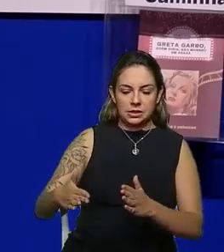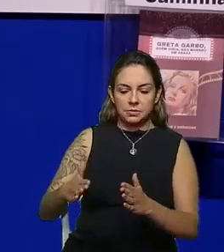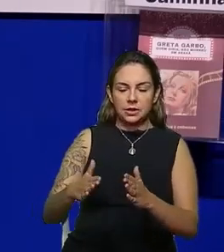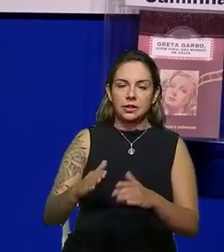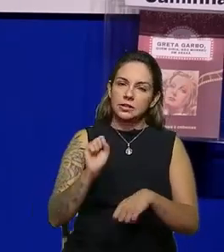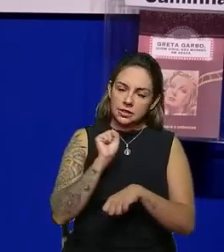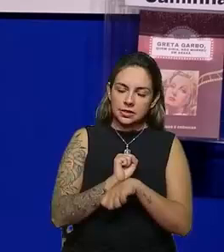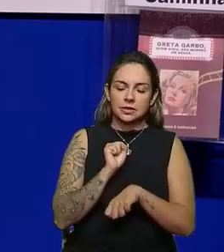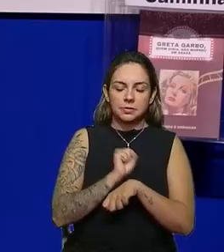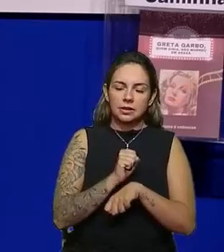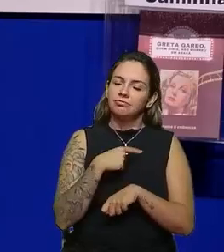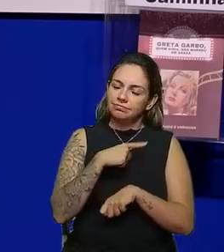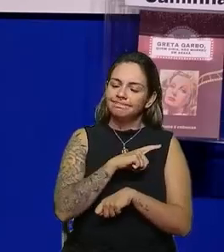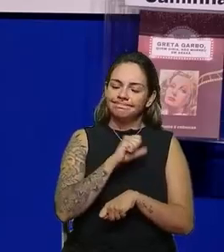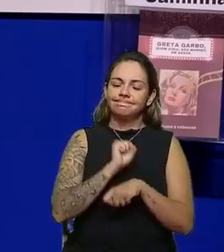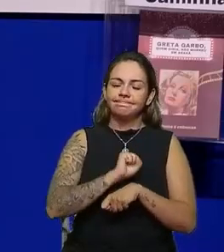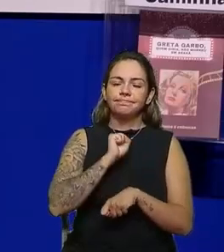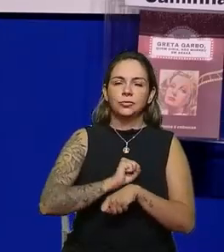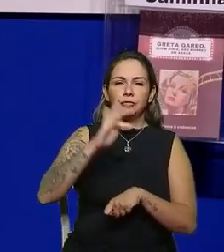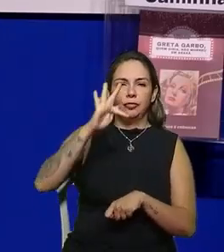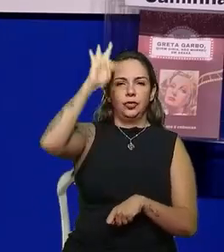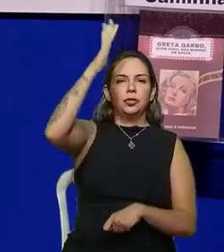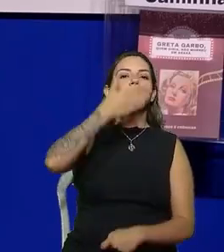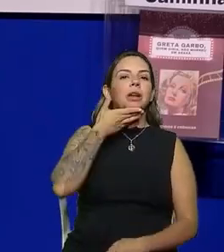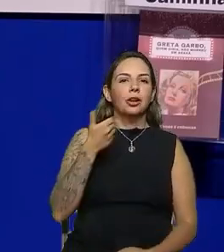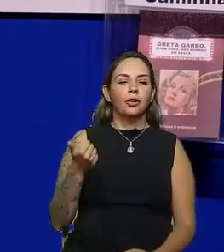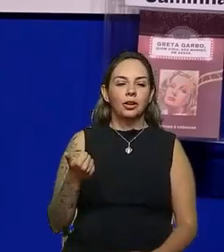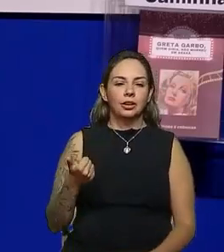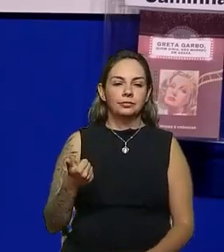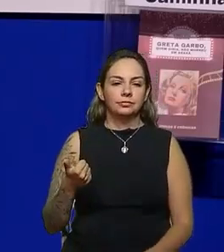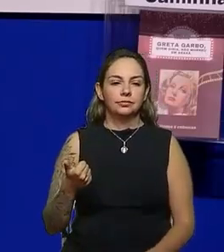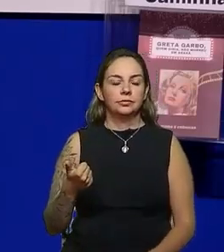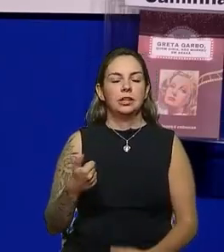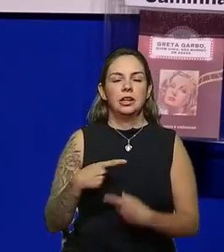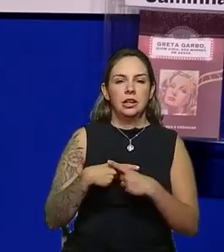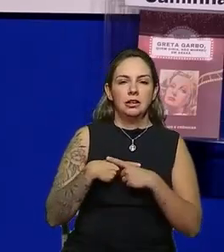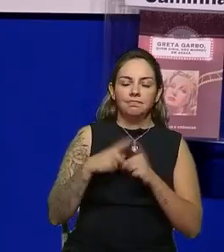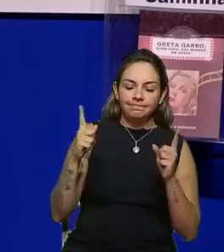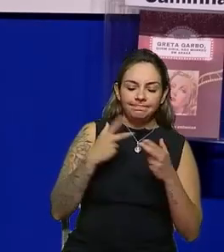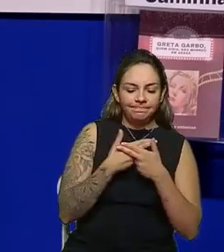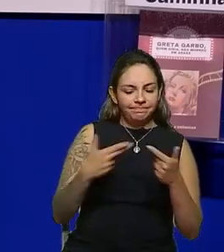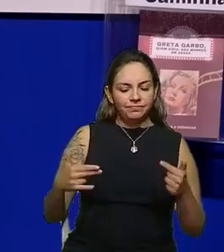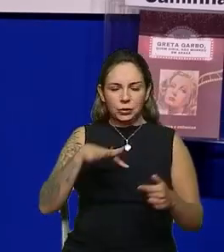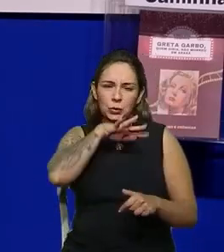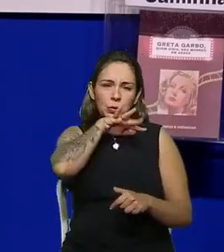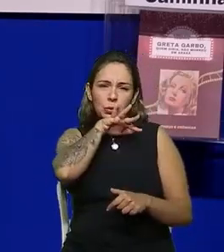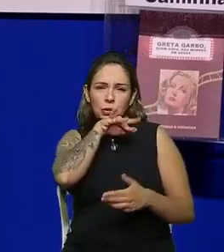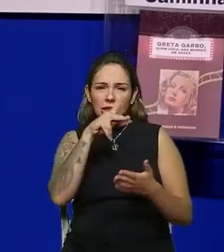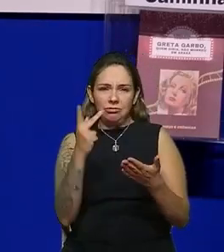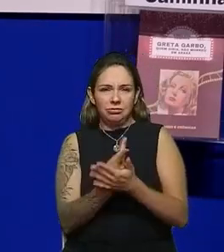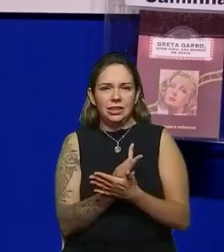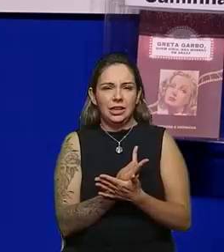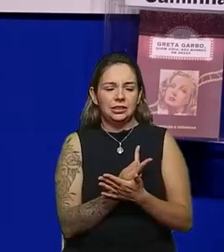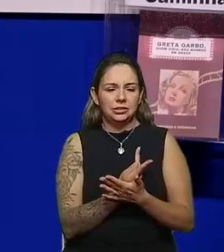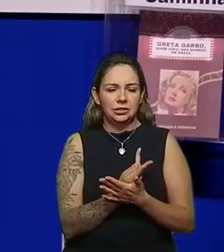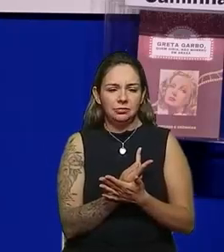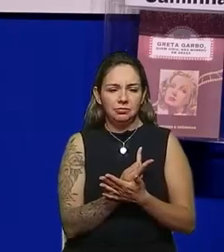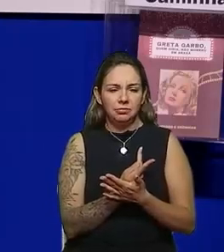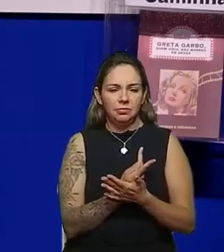esperança. Eu ainda tenho esperança. Apesar dos alertas e das tragédias, eu acho